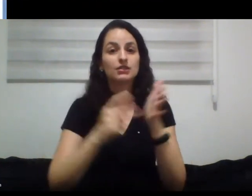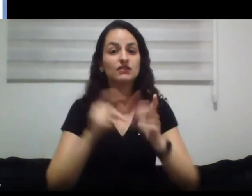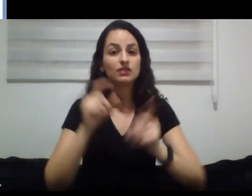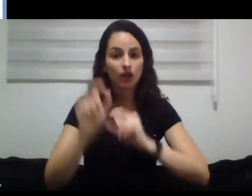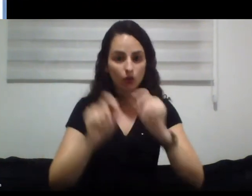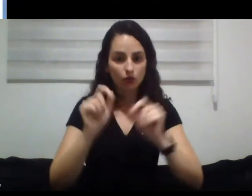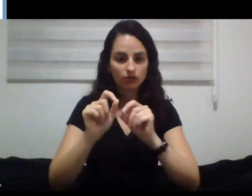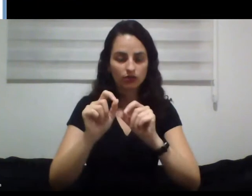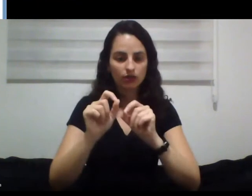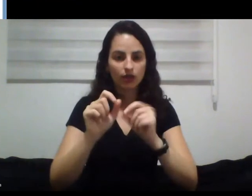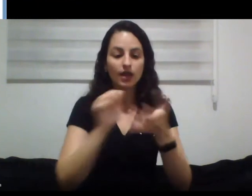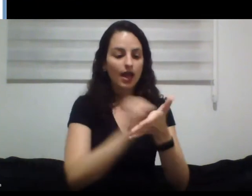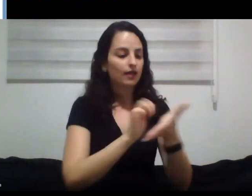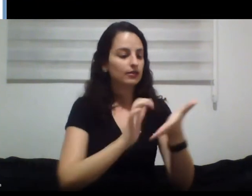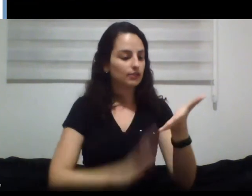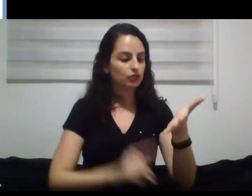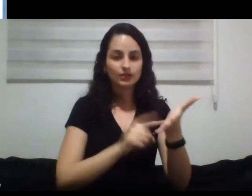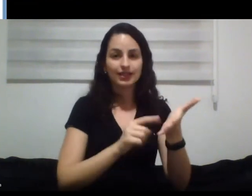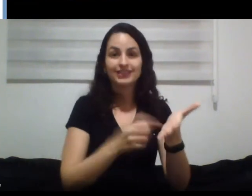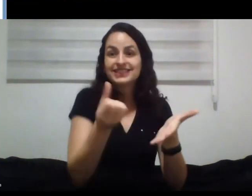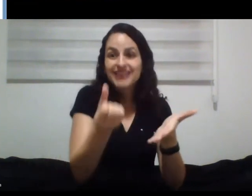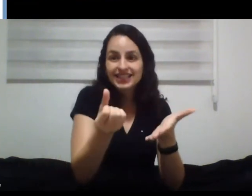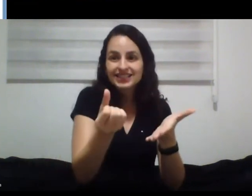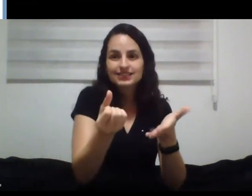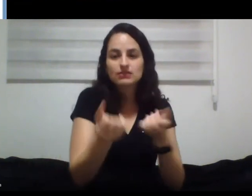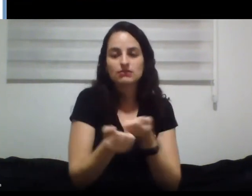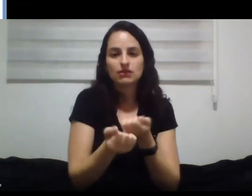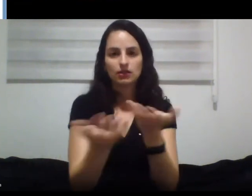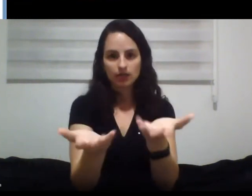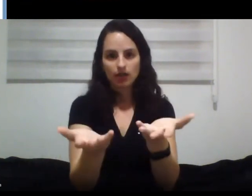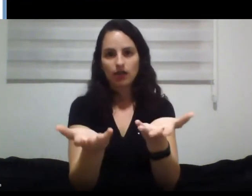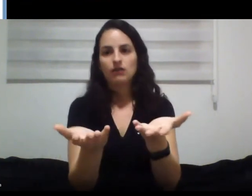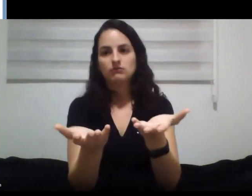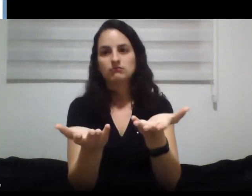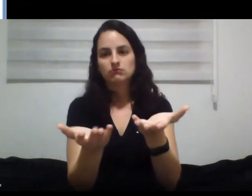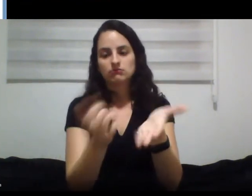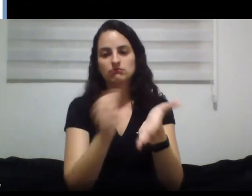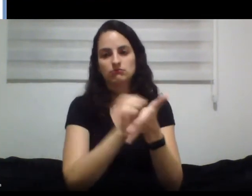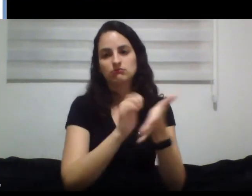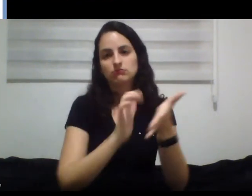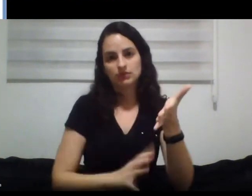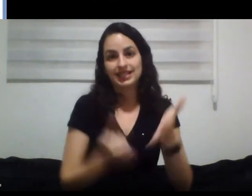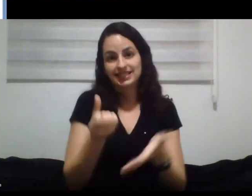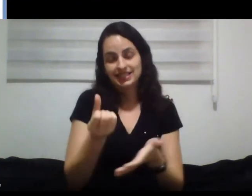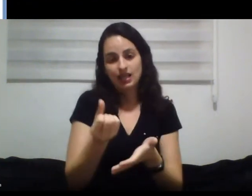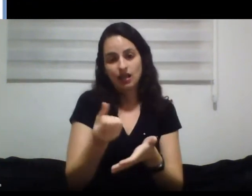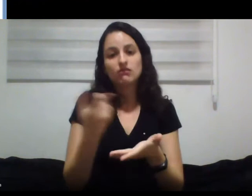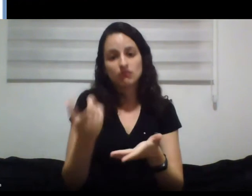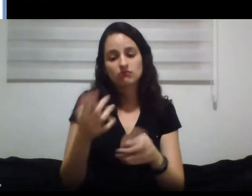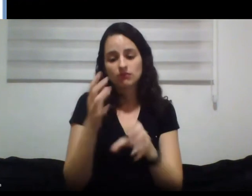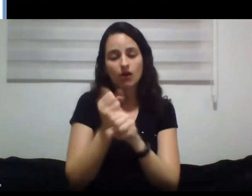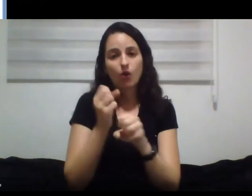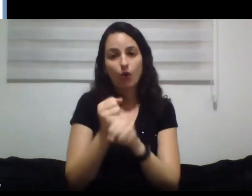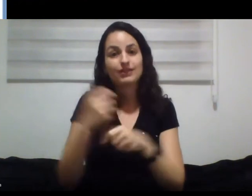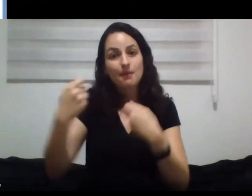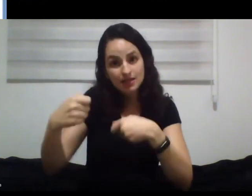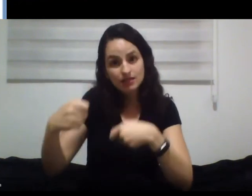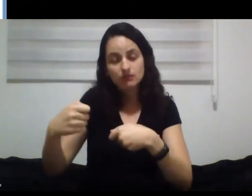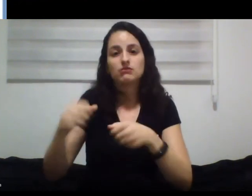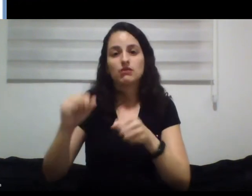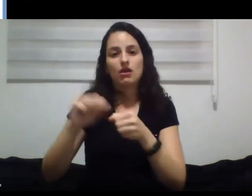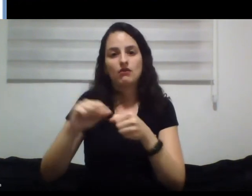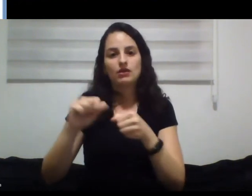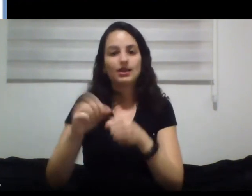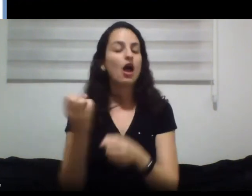sei se isso fica claro. Então, é isso que precisa dizer, que aí nesse preenchimento, que todas as atividades dos